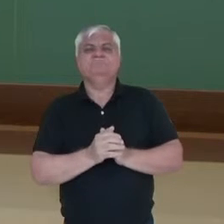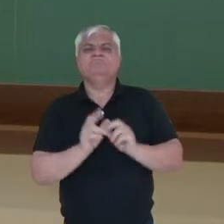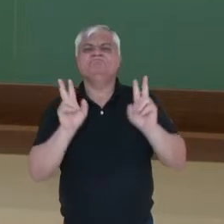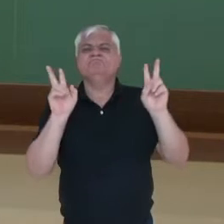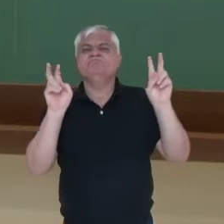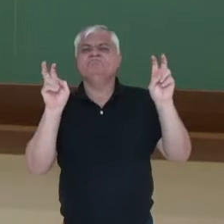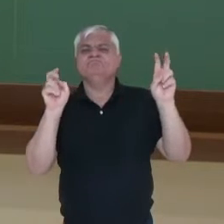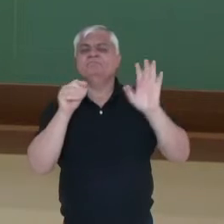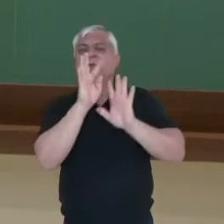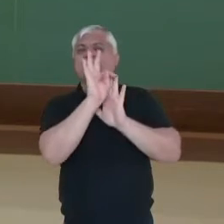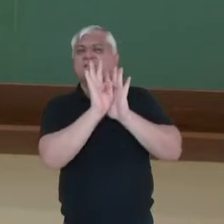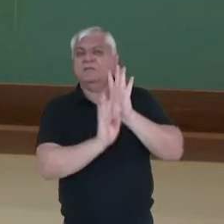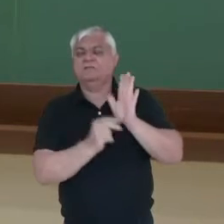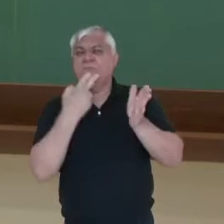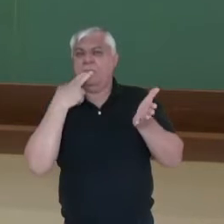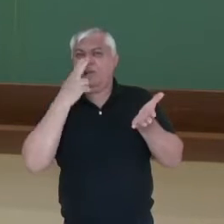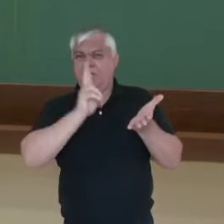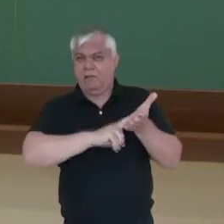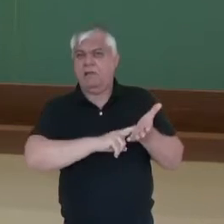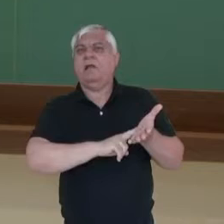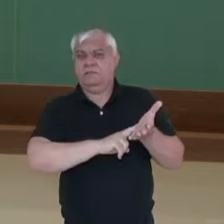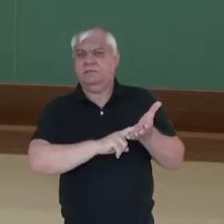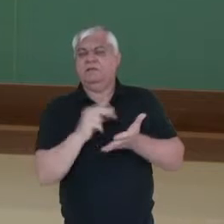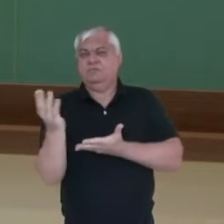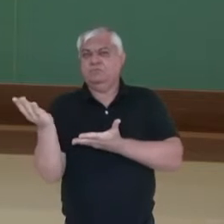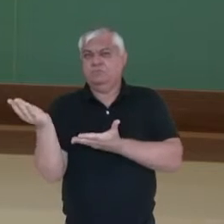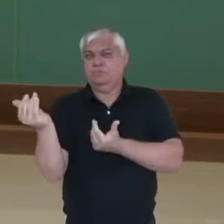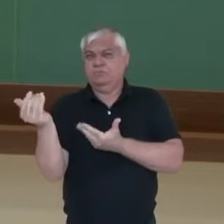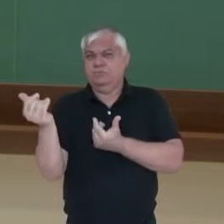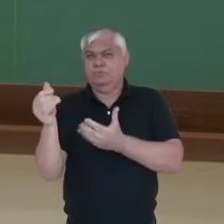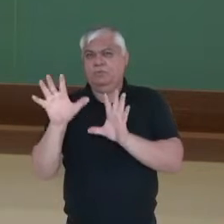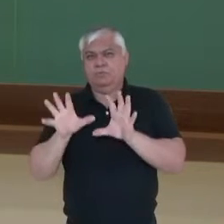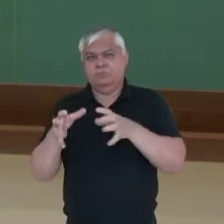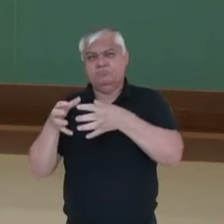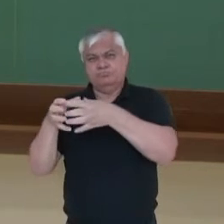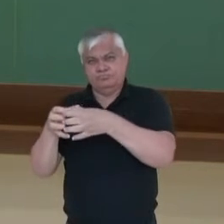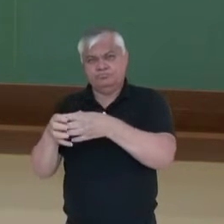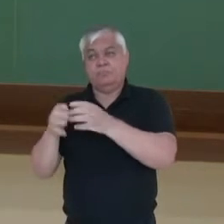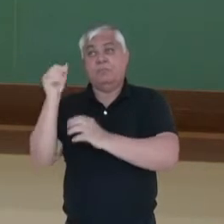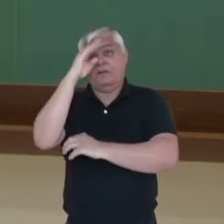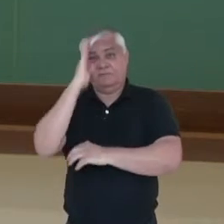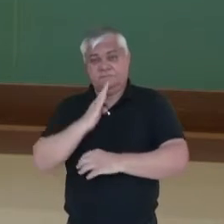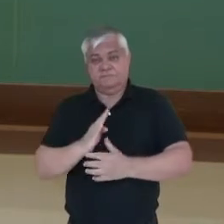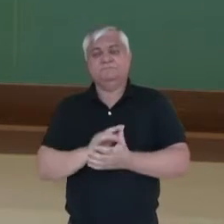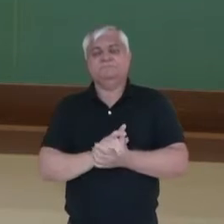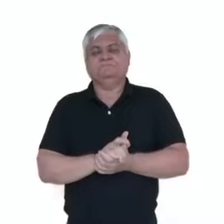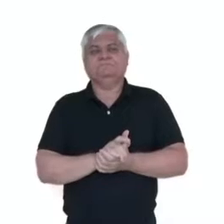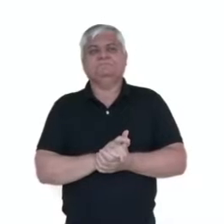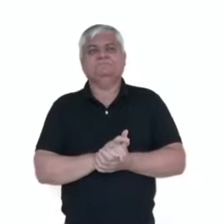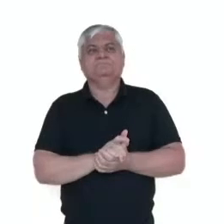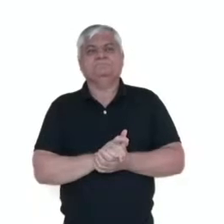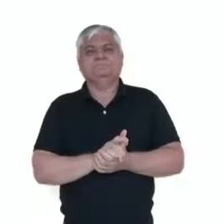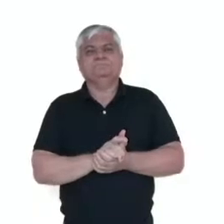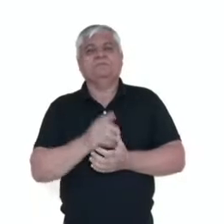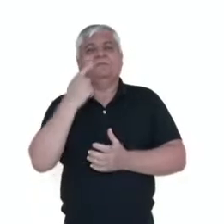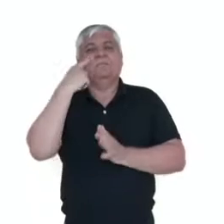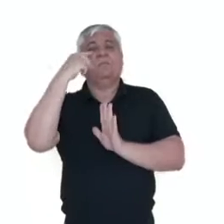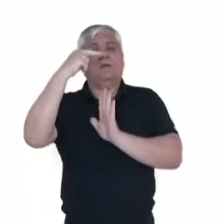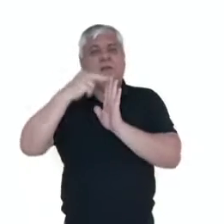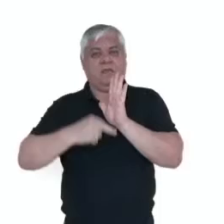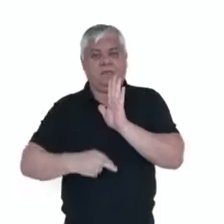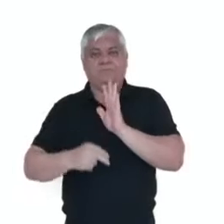esse texto, uma carta aberta à juventude e às organizações dos jovens no Brasil, começa da seguinte maneira. Acompanhe a